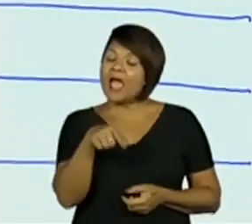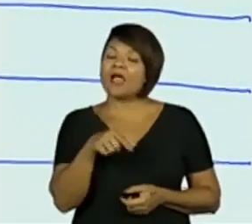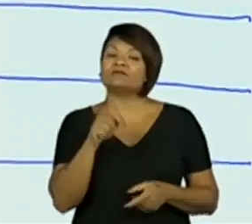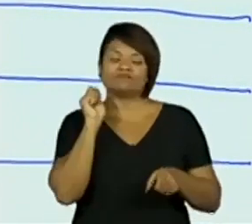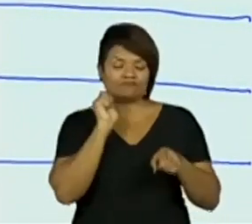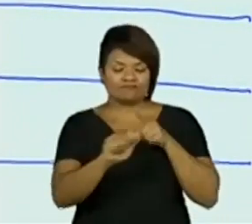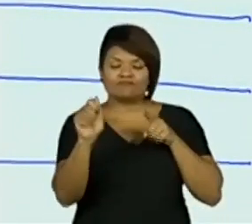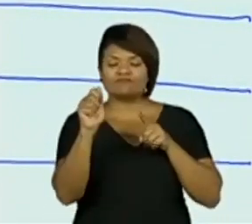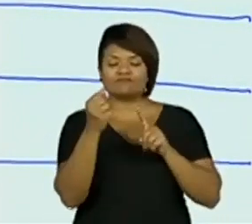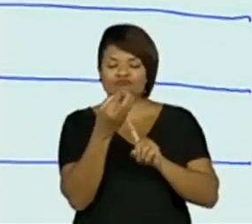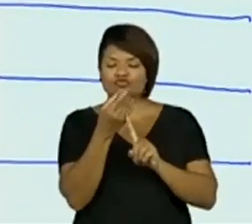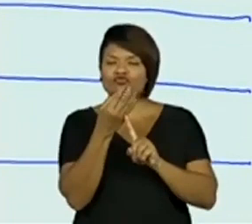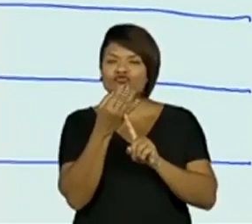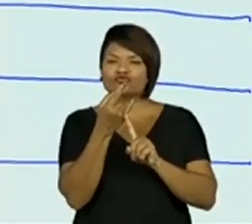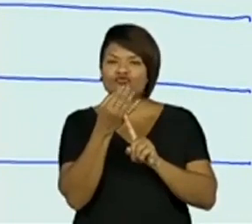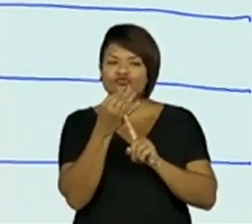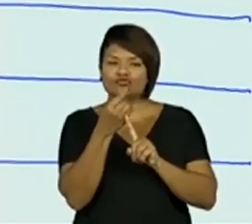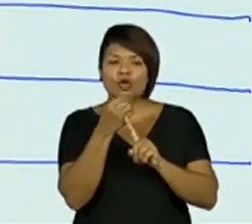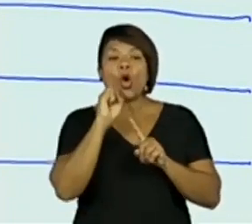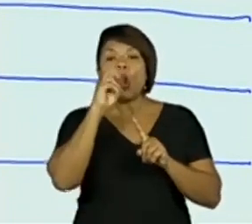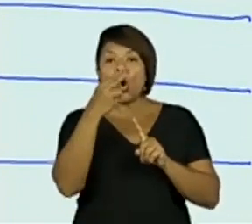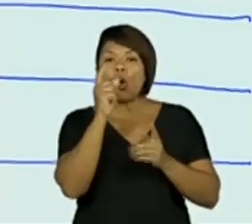material.